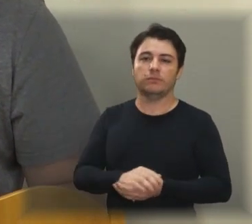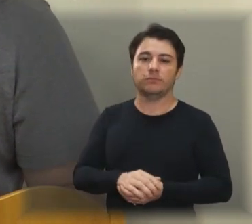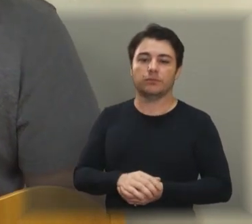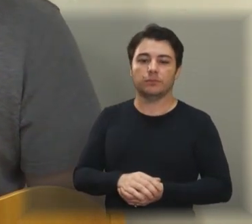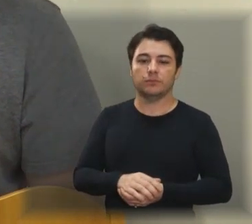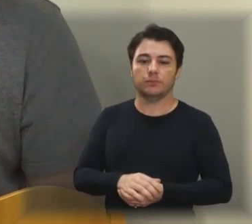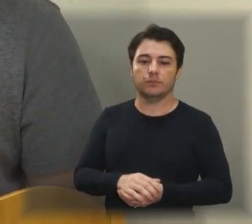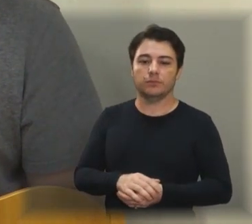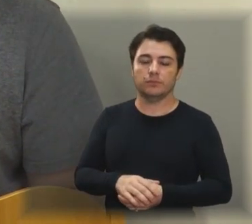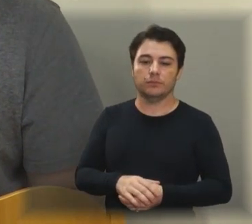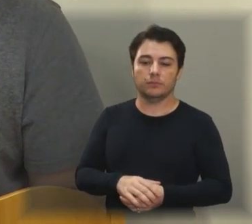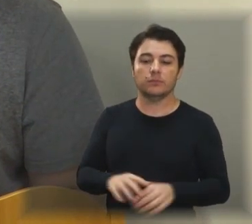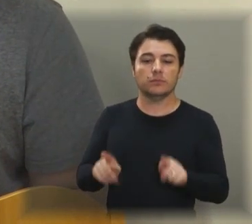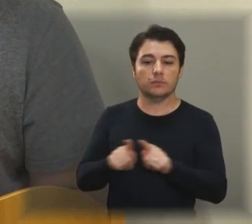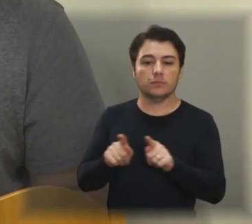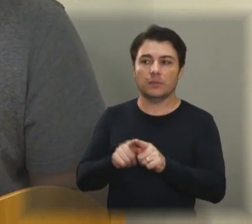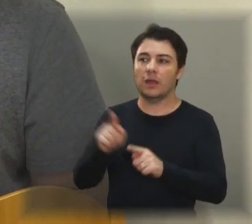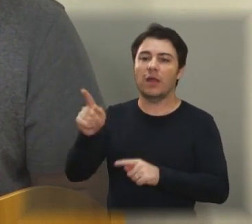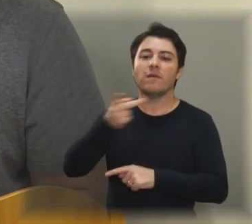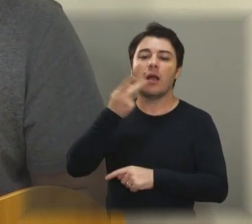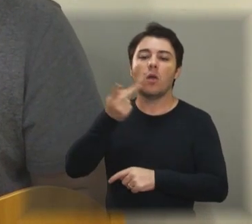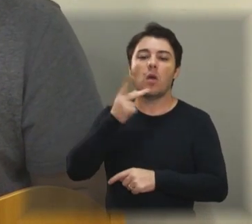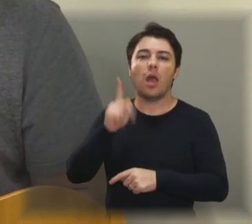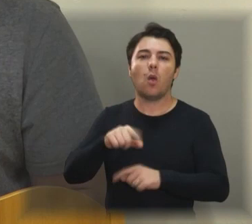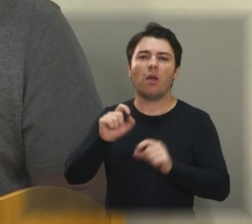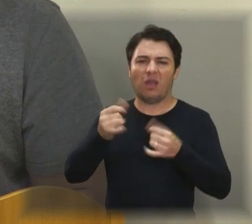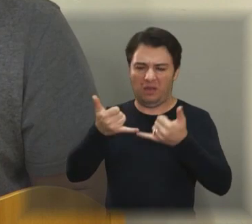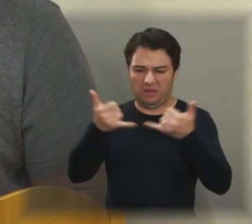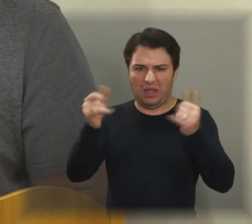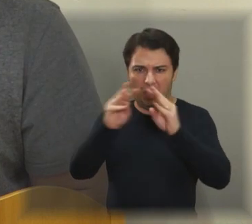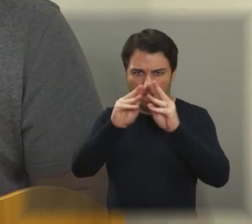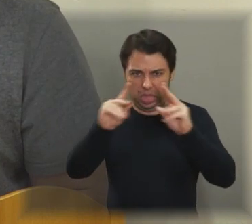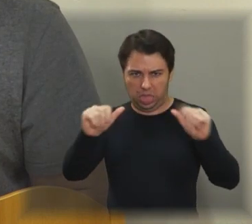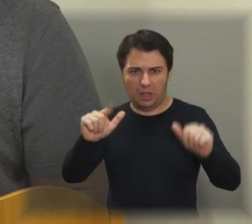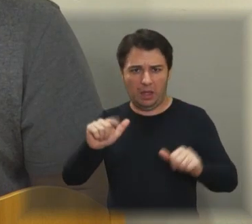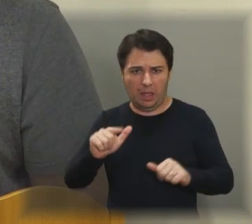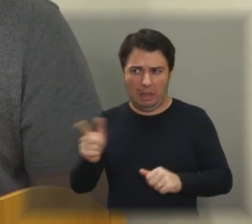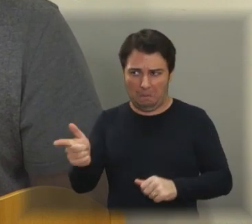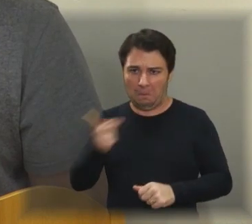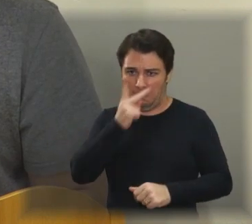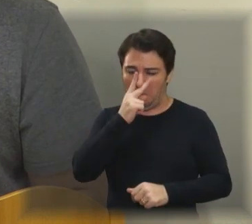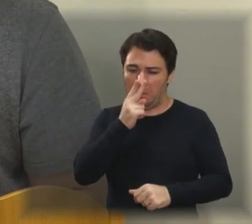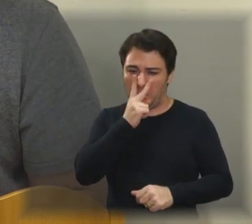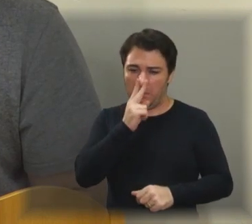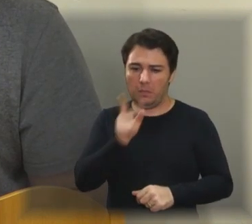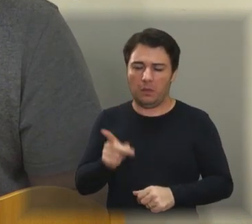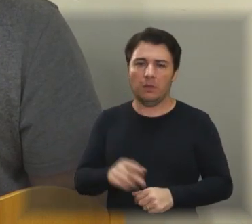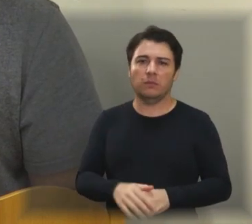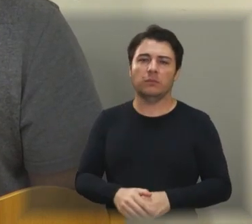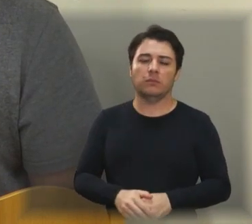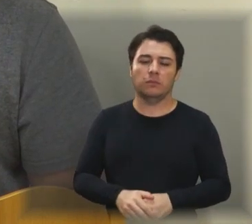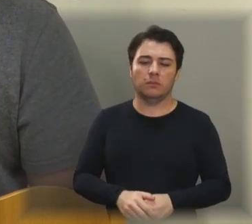a corrupção quando você fala em corrosão e imagina está falando a fiação né de equipamento né